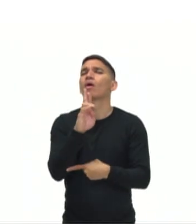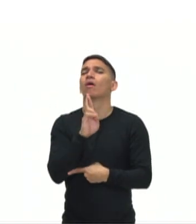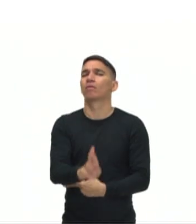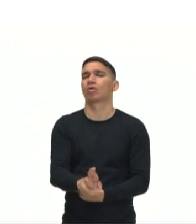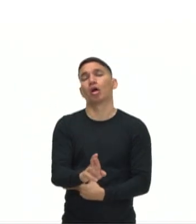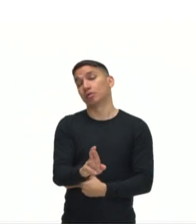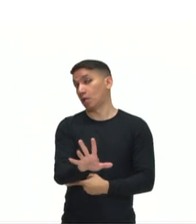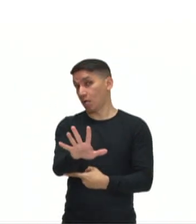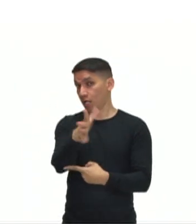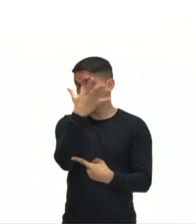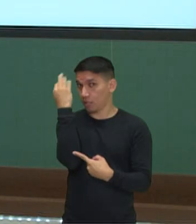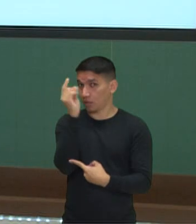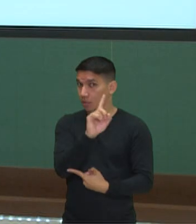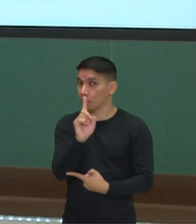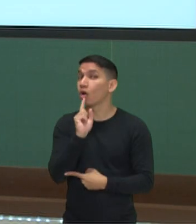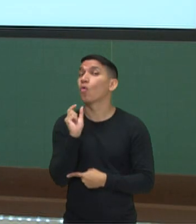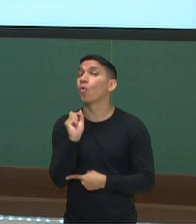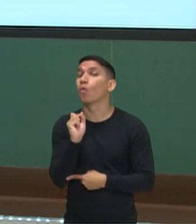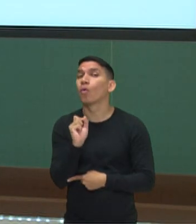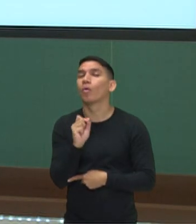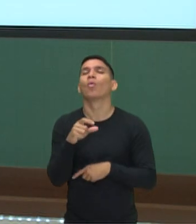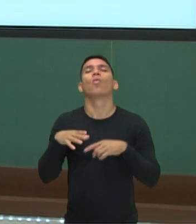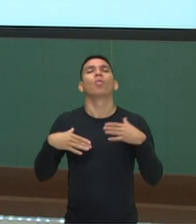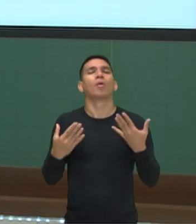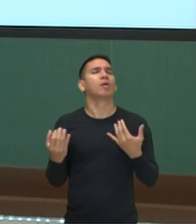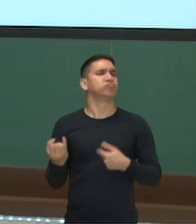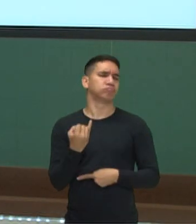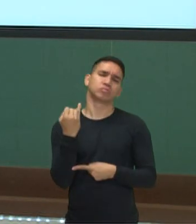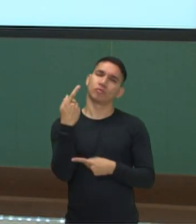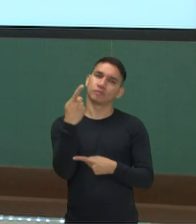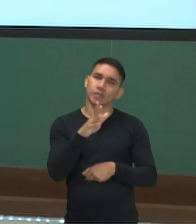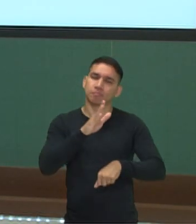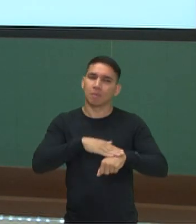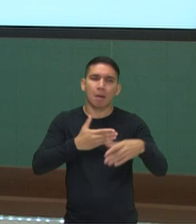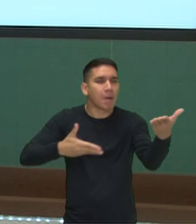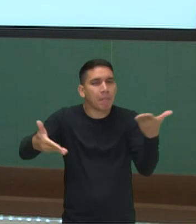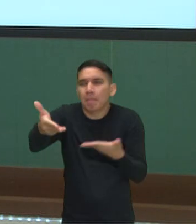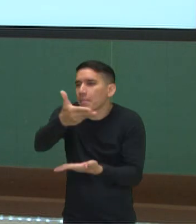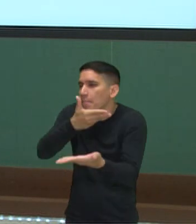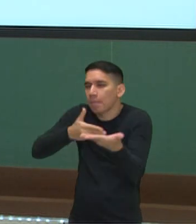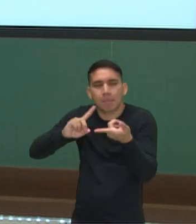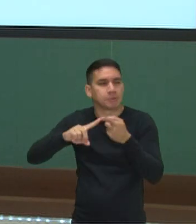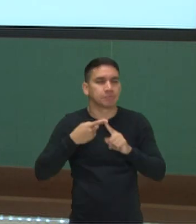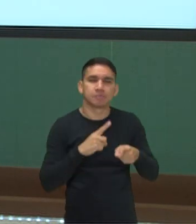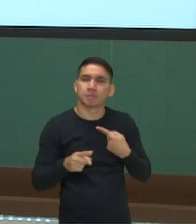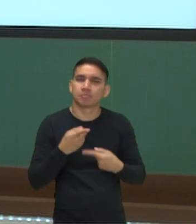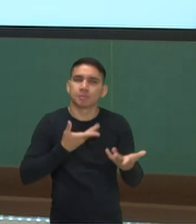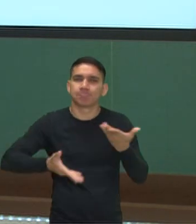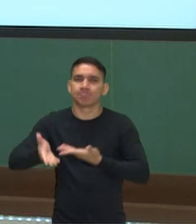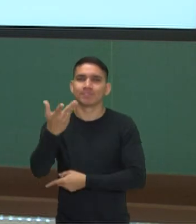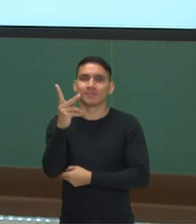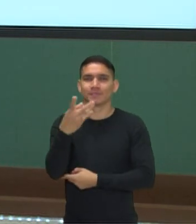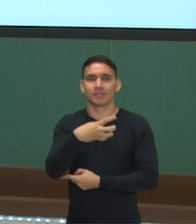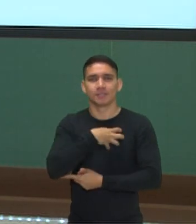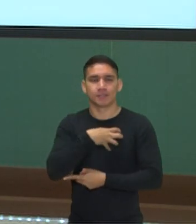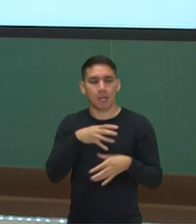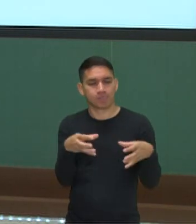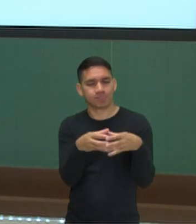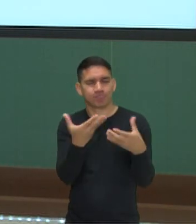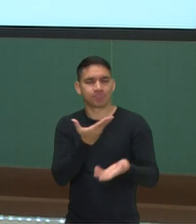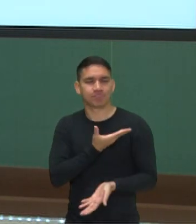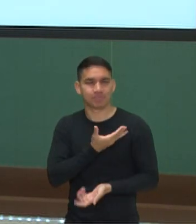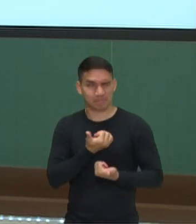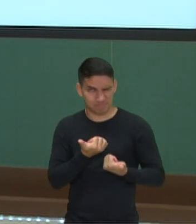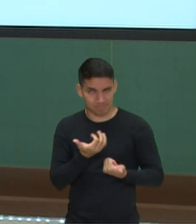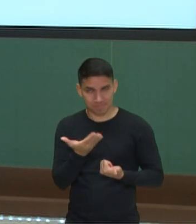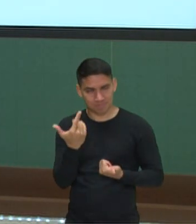e não esquece depois, né, o quanto é importante você trocar ideias aí, socializar com a sua turma. Vamos